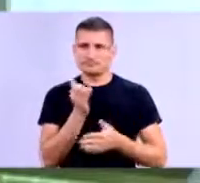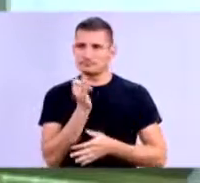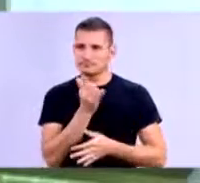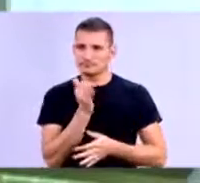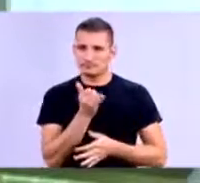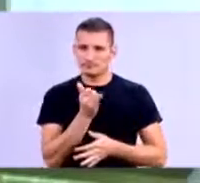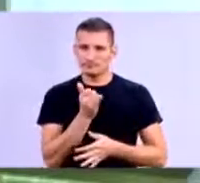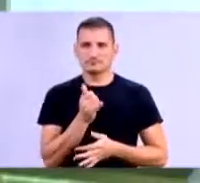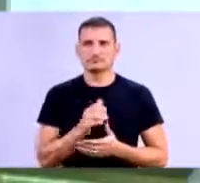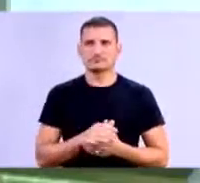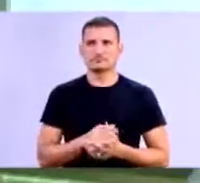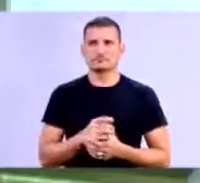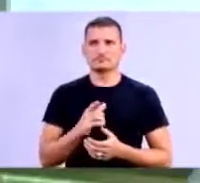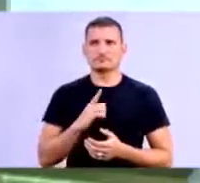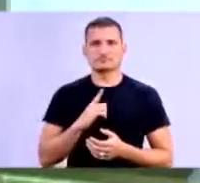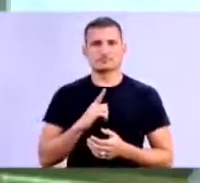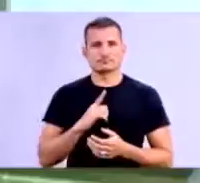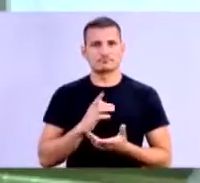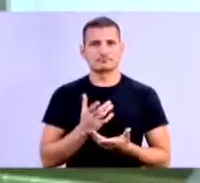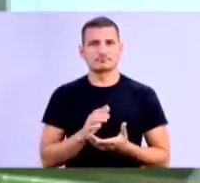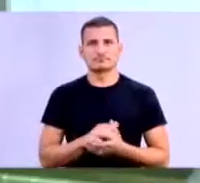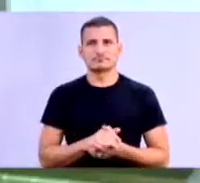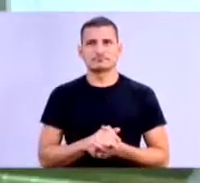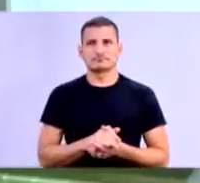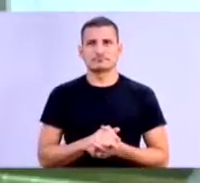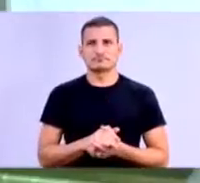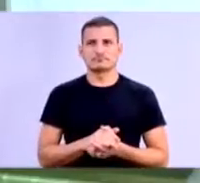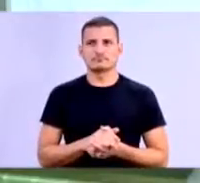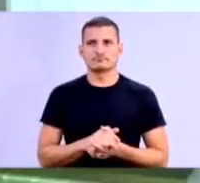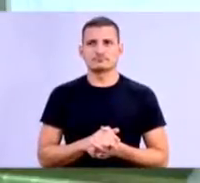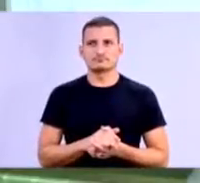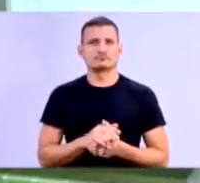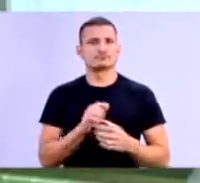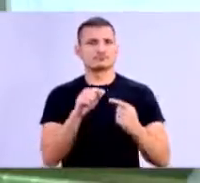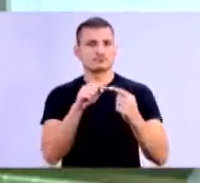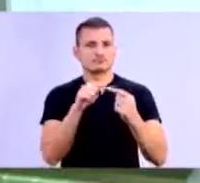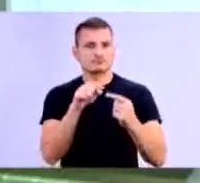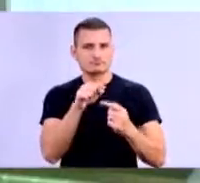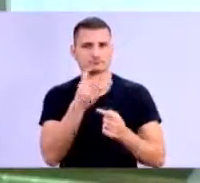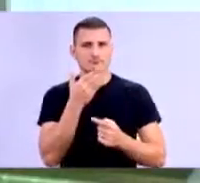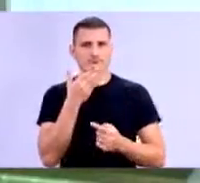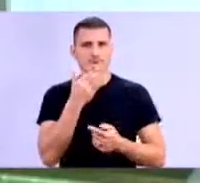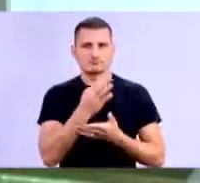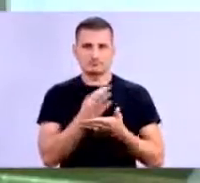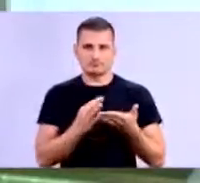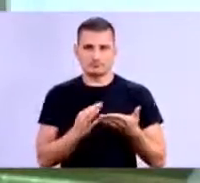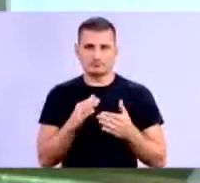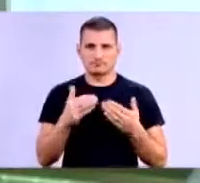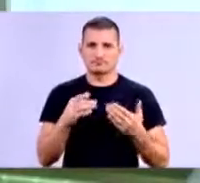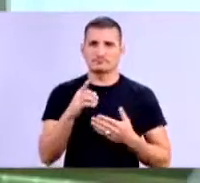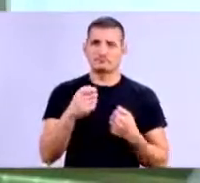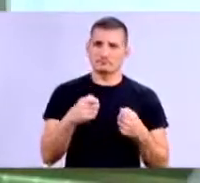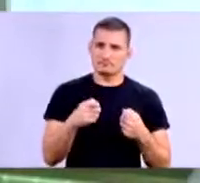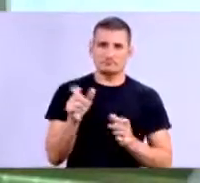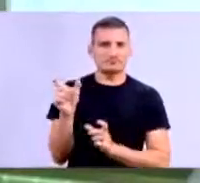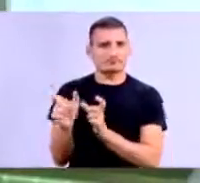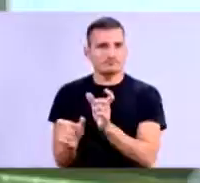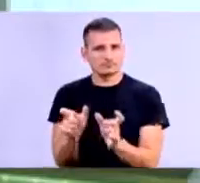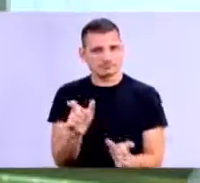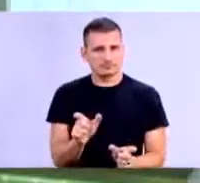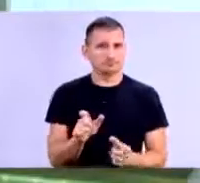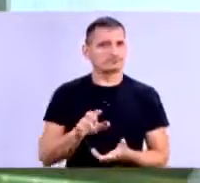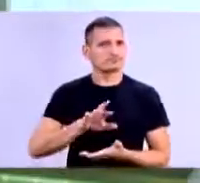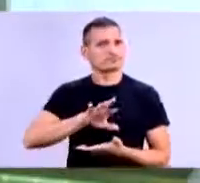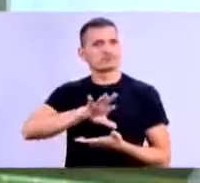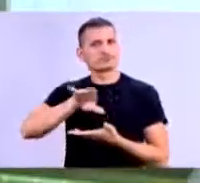narrativo esteja em consonância com este tipo de texto, não é? Então, você precisa de personagens, todos esses